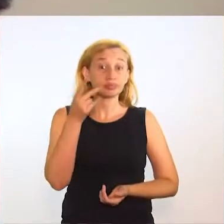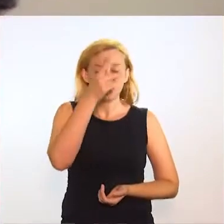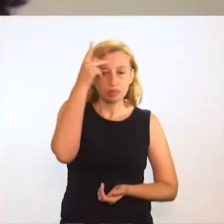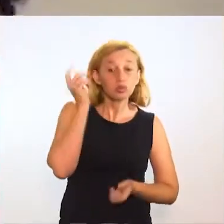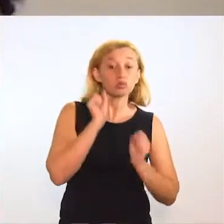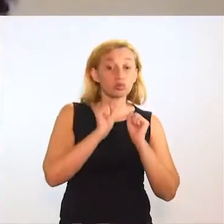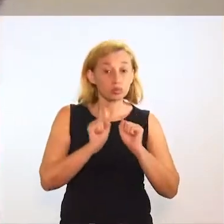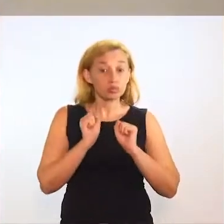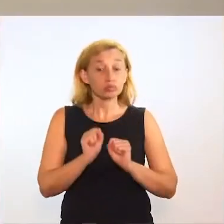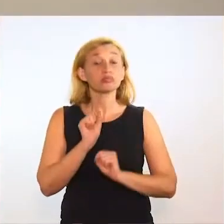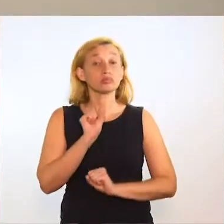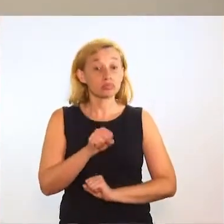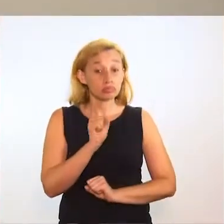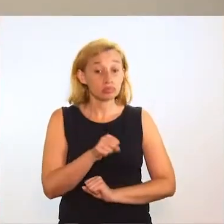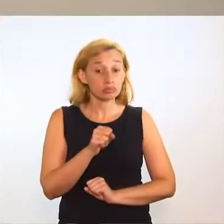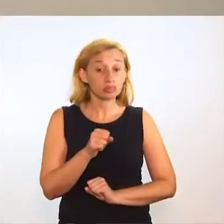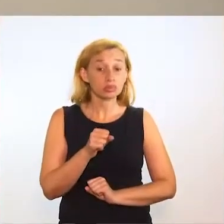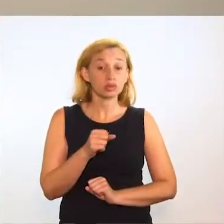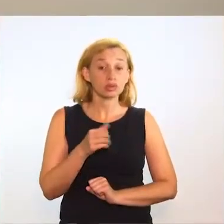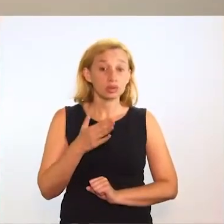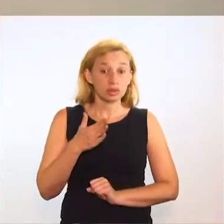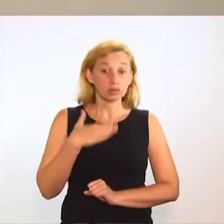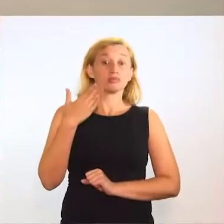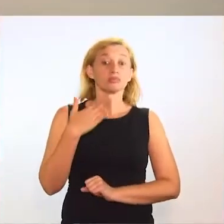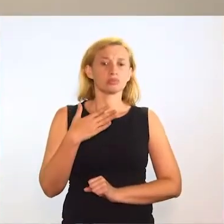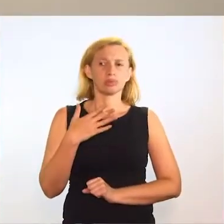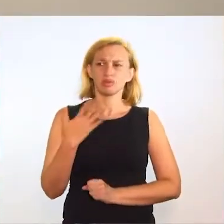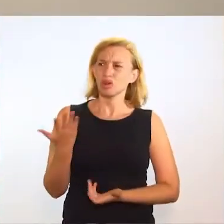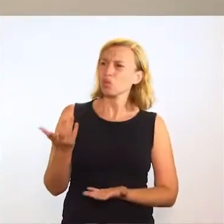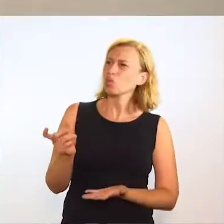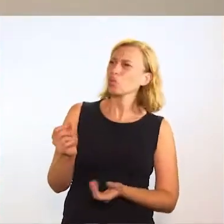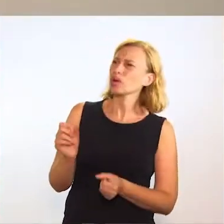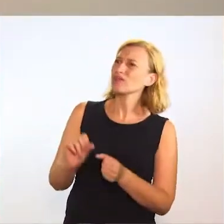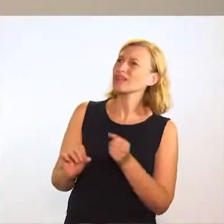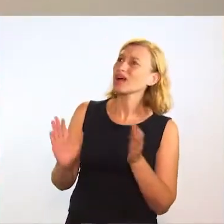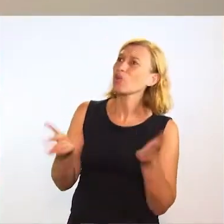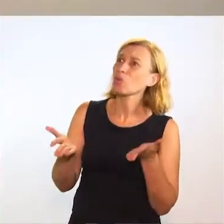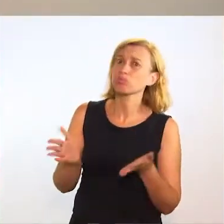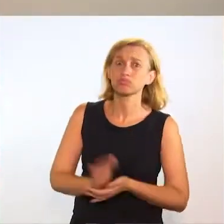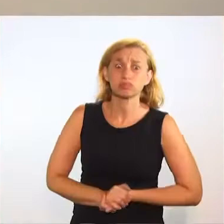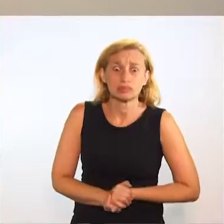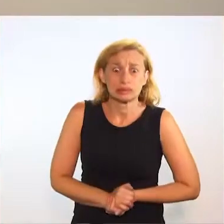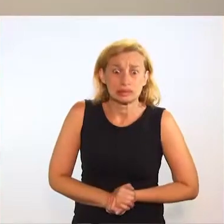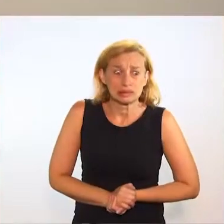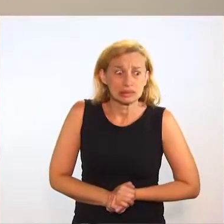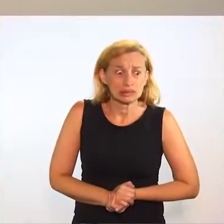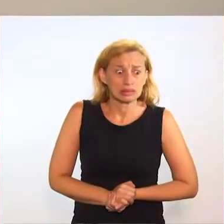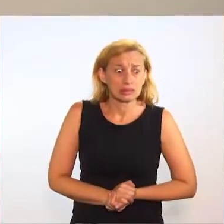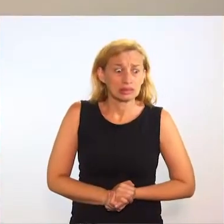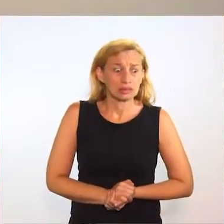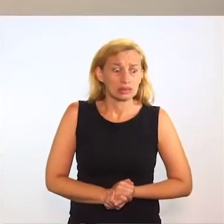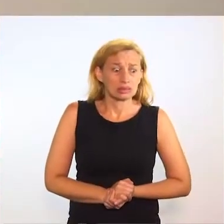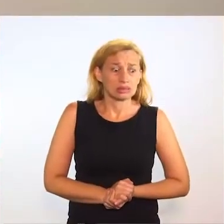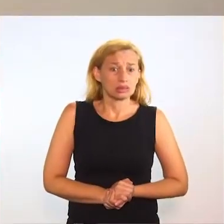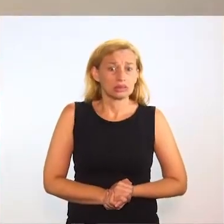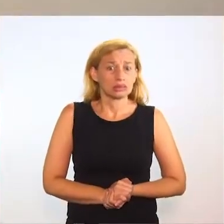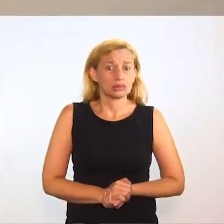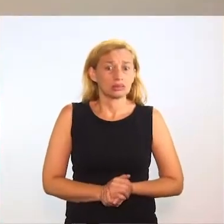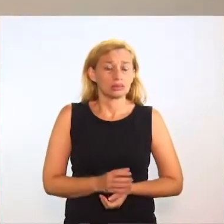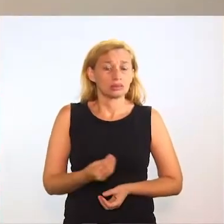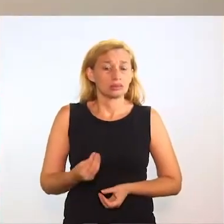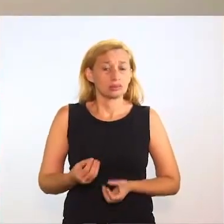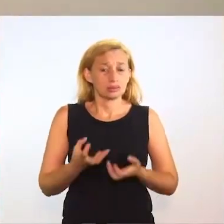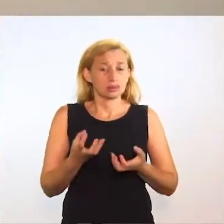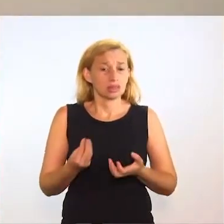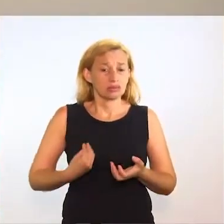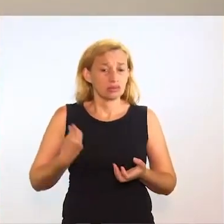E foi muito importante para que as pessoas pudessem, sim, levar um choque de realidade e falar o que eu vou fazer com isso agora, né? Ou eu quero